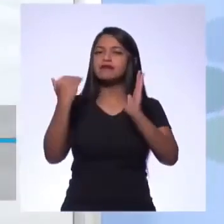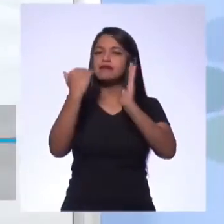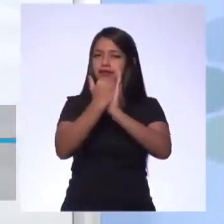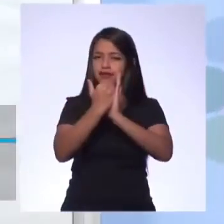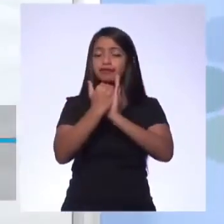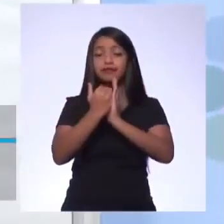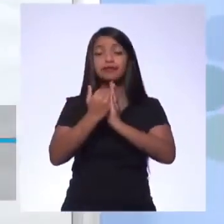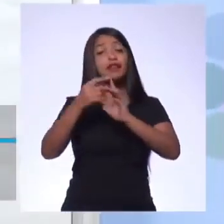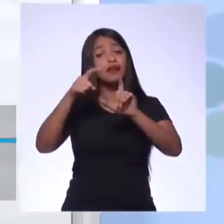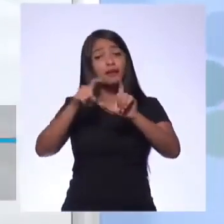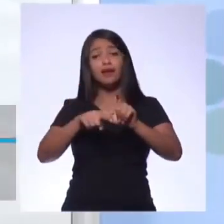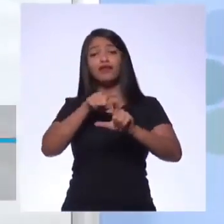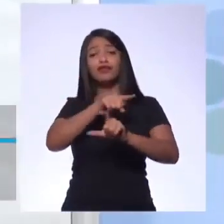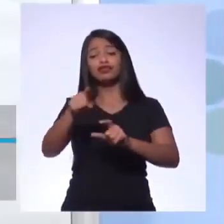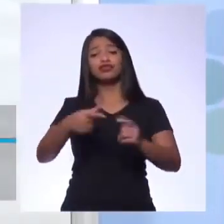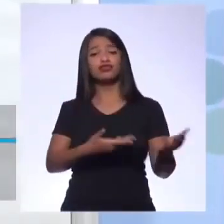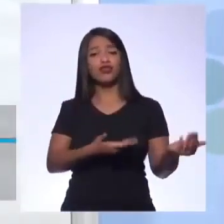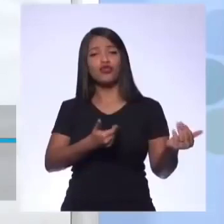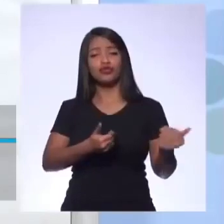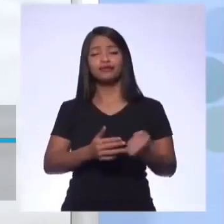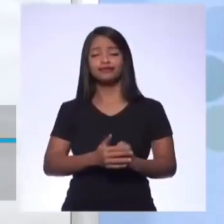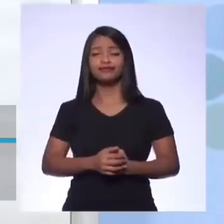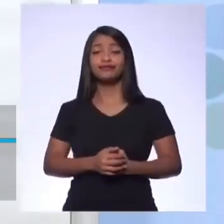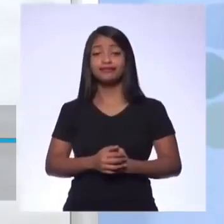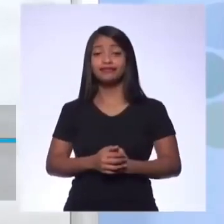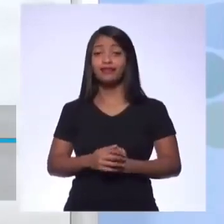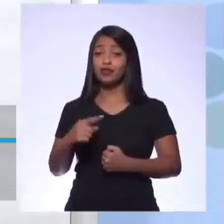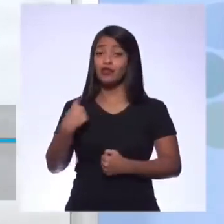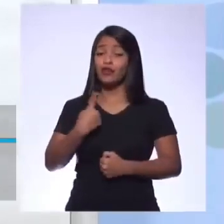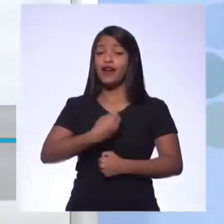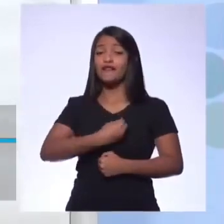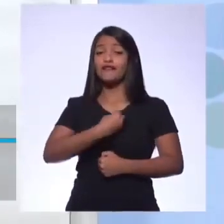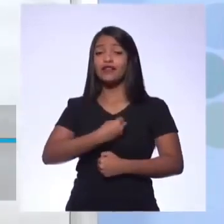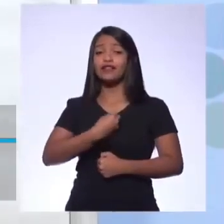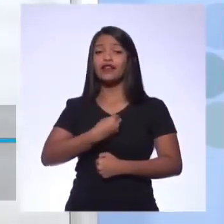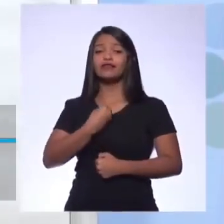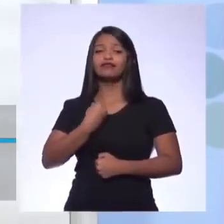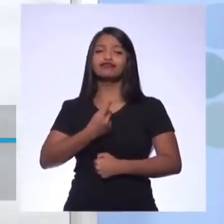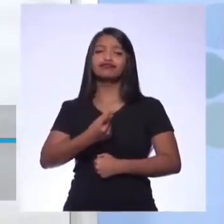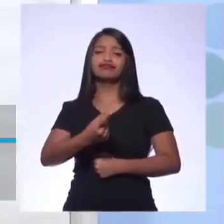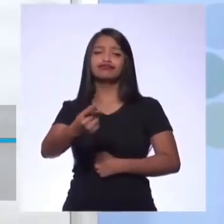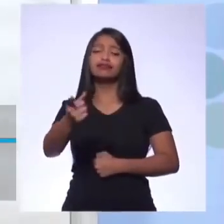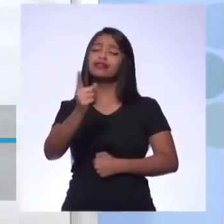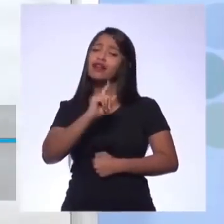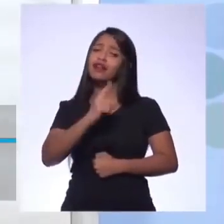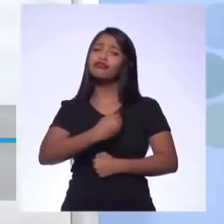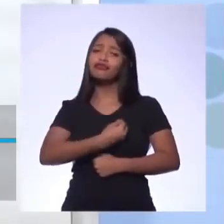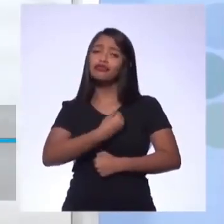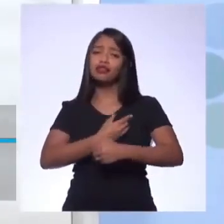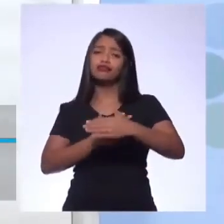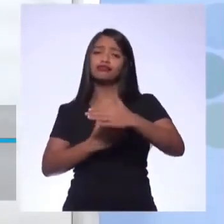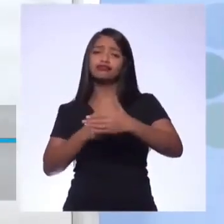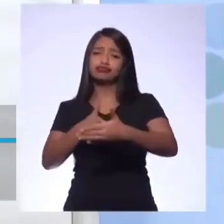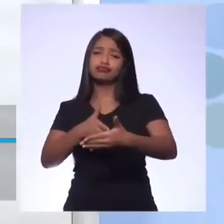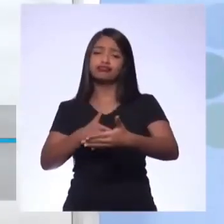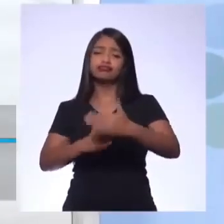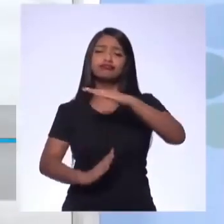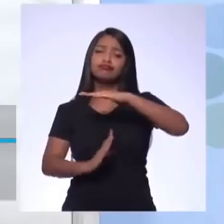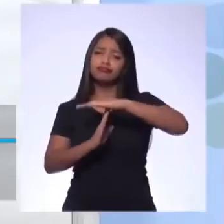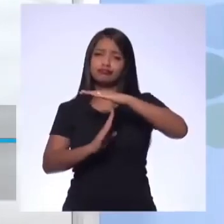falado no começo, a gente tem uma vida finita e o trabalho da ciência precisa continuar. Ele precisa